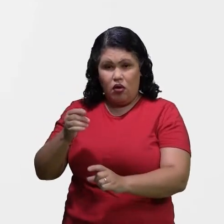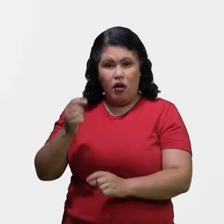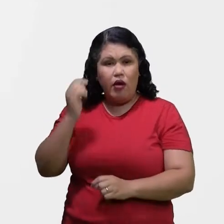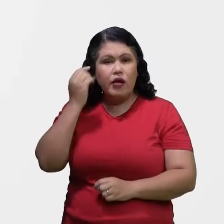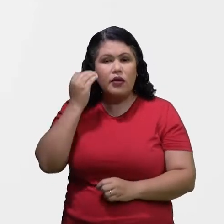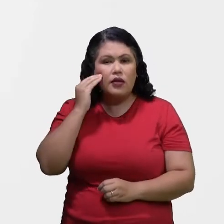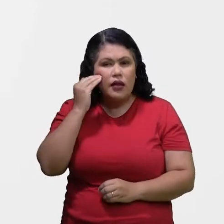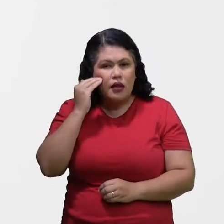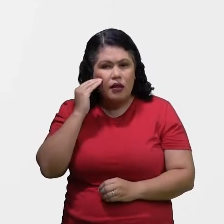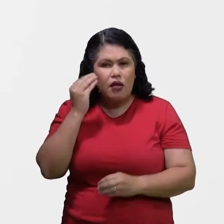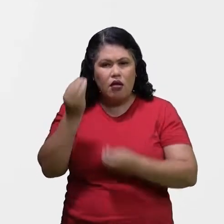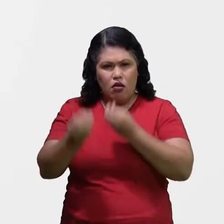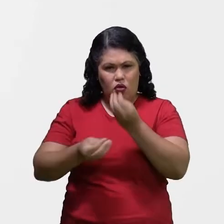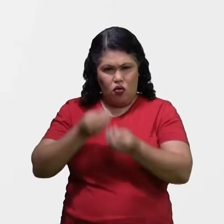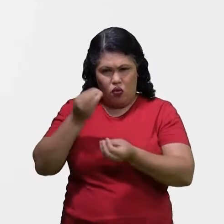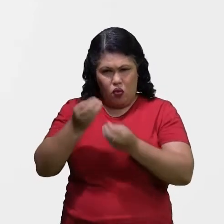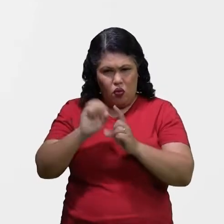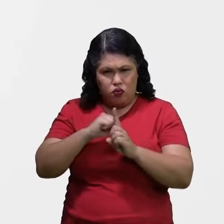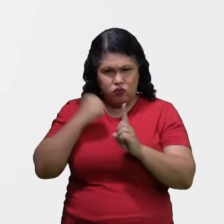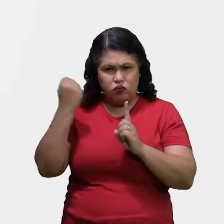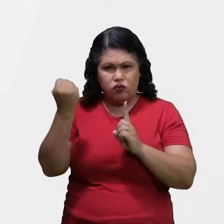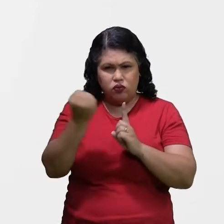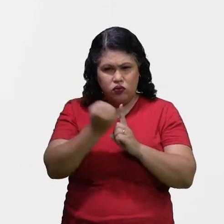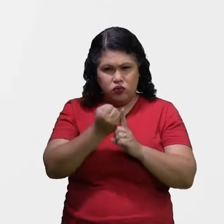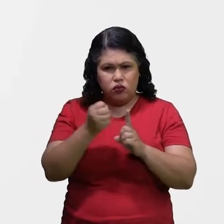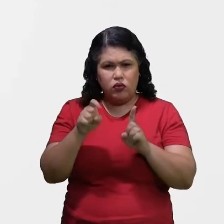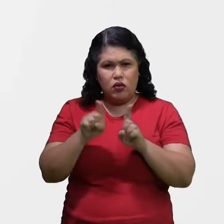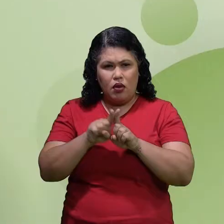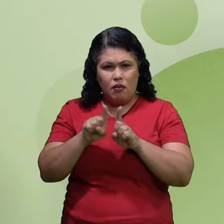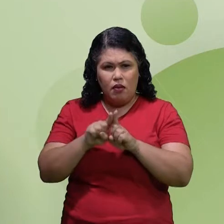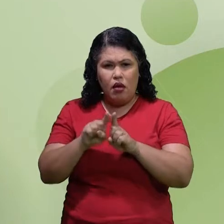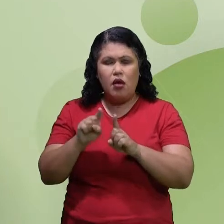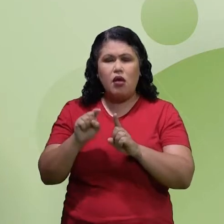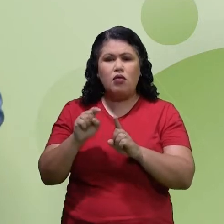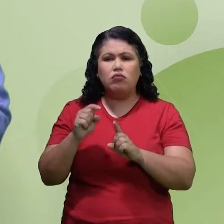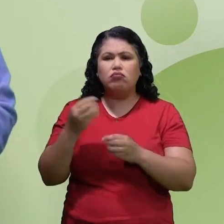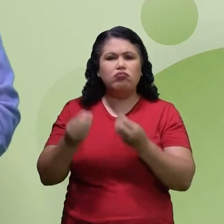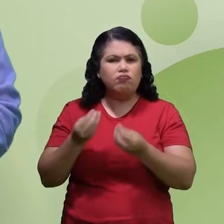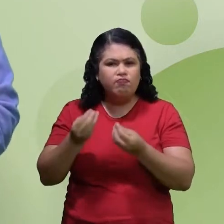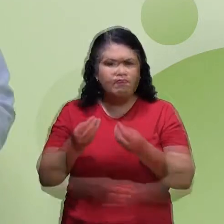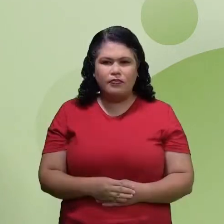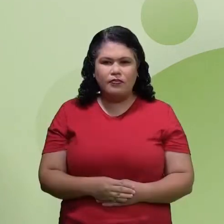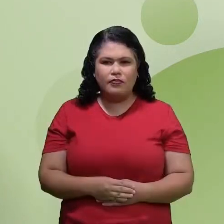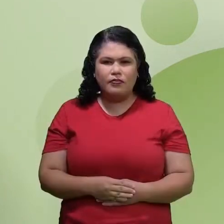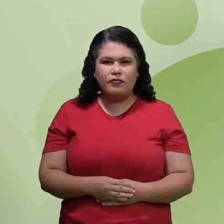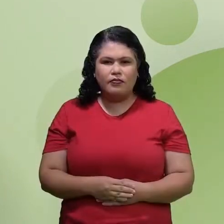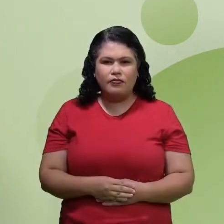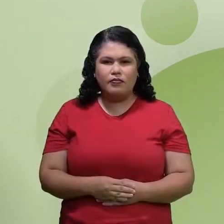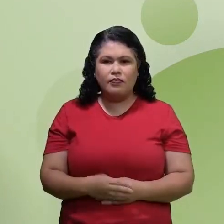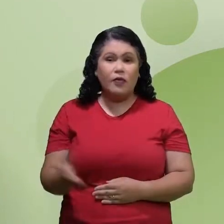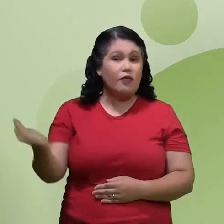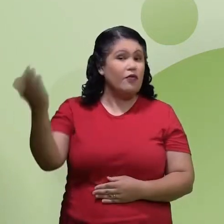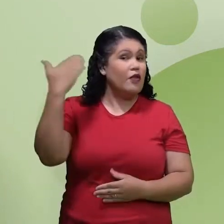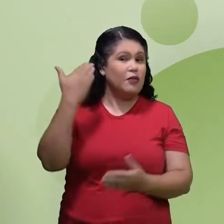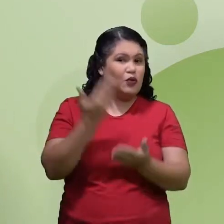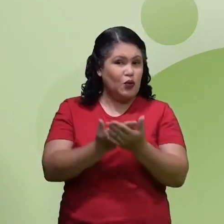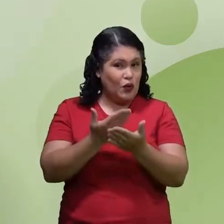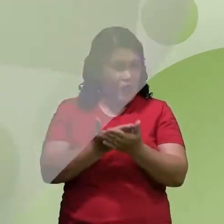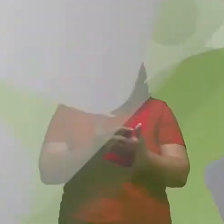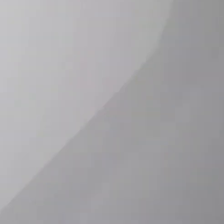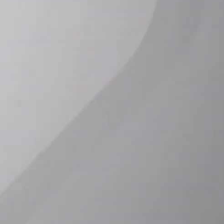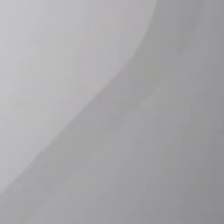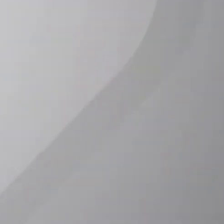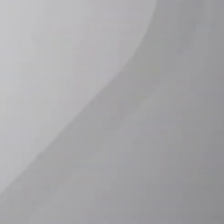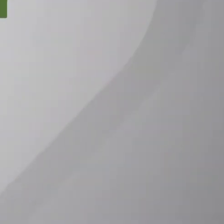situações sociais atuais e relevantes. Isso tudo nós vamos entender com essa habilidade de hoje. Vamos para a hora de estudar?